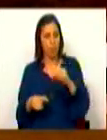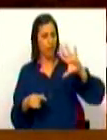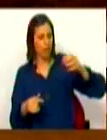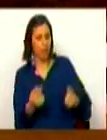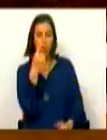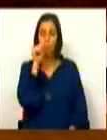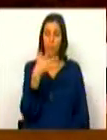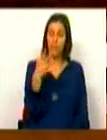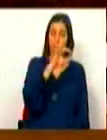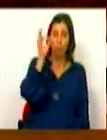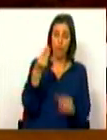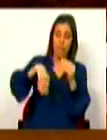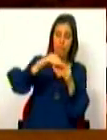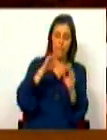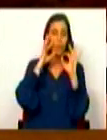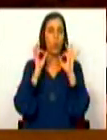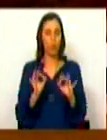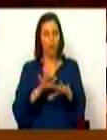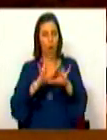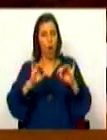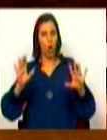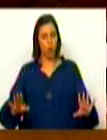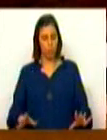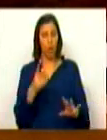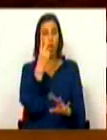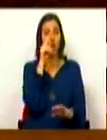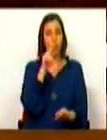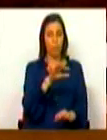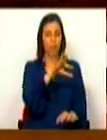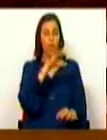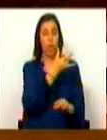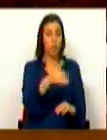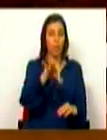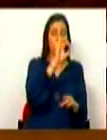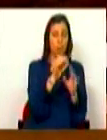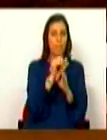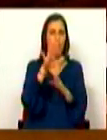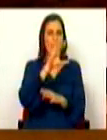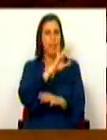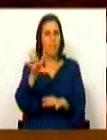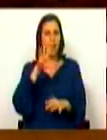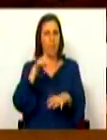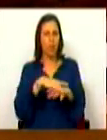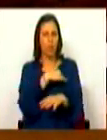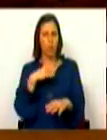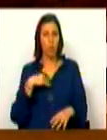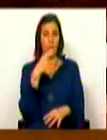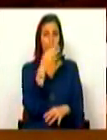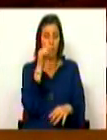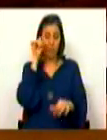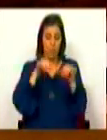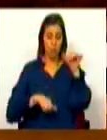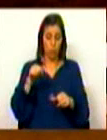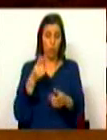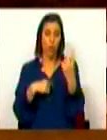de 1,5%. Cuidados hospitalares, 2018, mais 600 mil consultas, 30 mil cirurgias